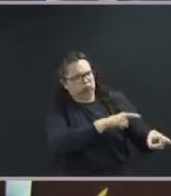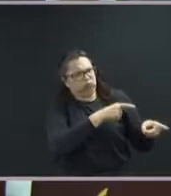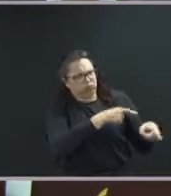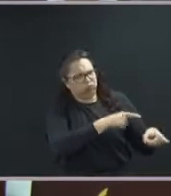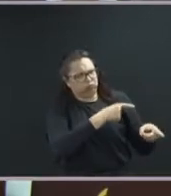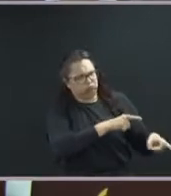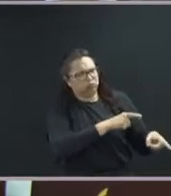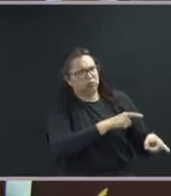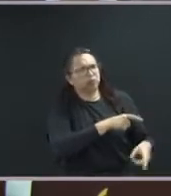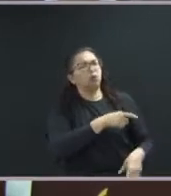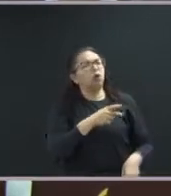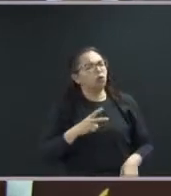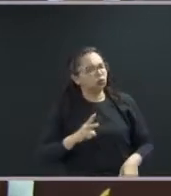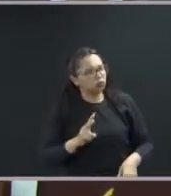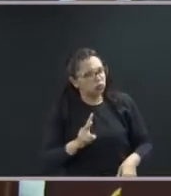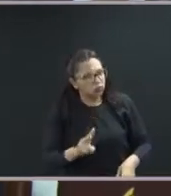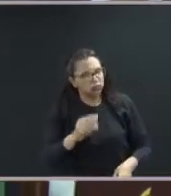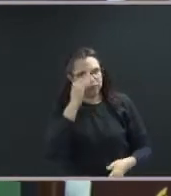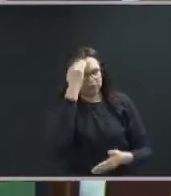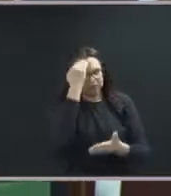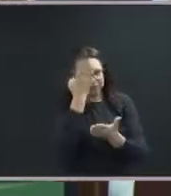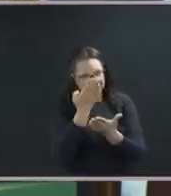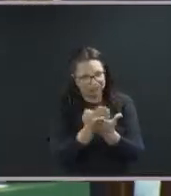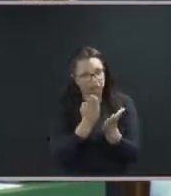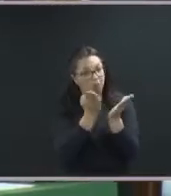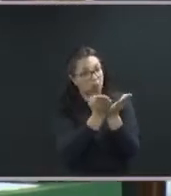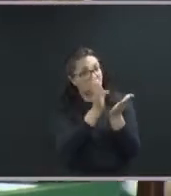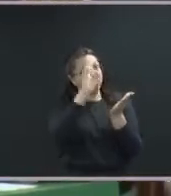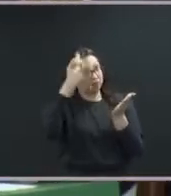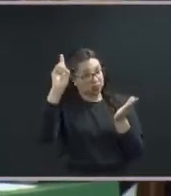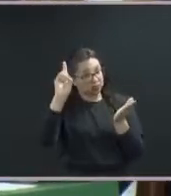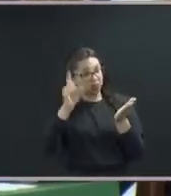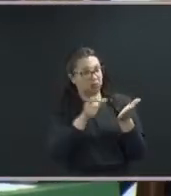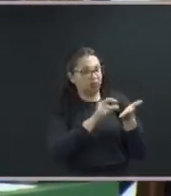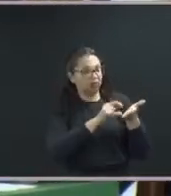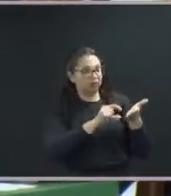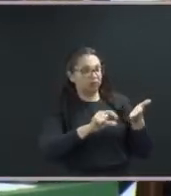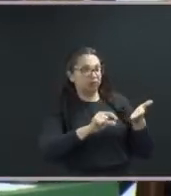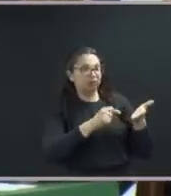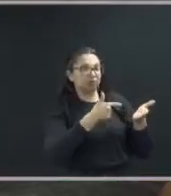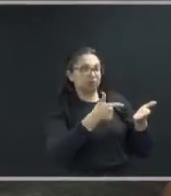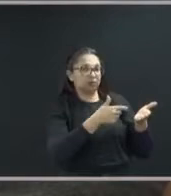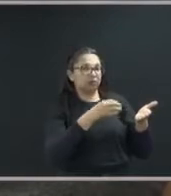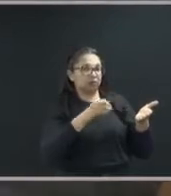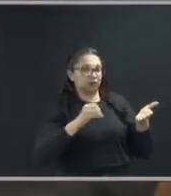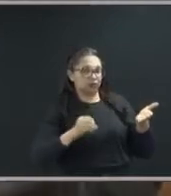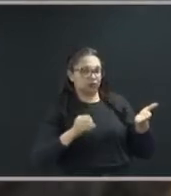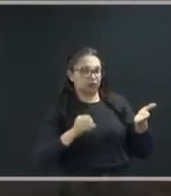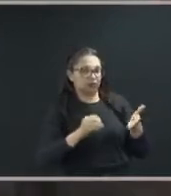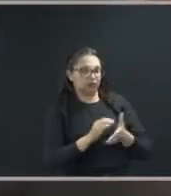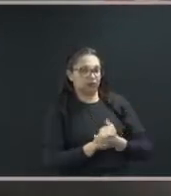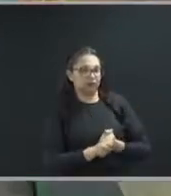foi dada ao santo. Mas vamos terminar aqui. Versículo 20, e o Deus de paz esmagará 21.